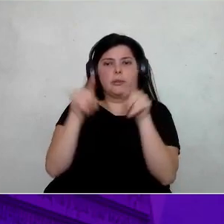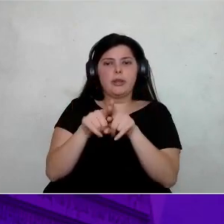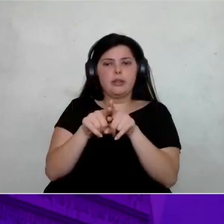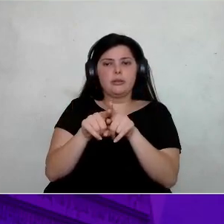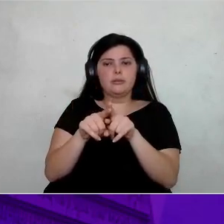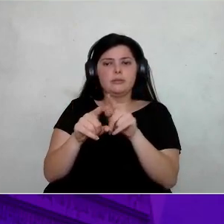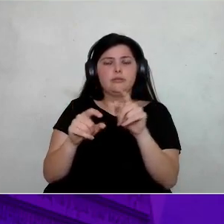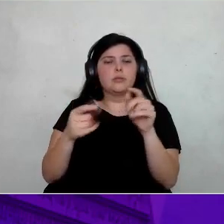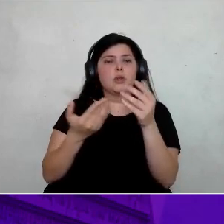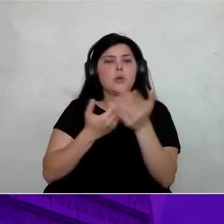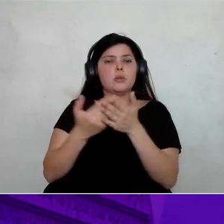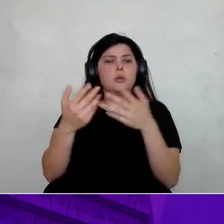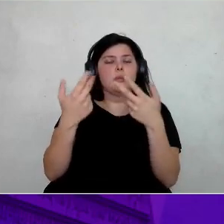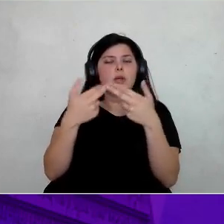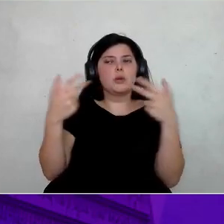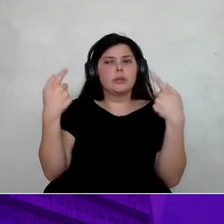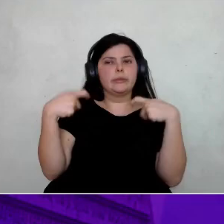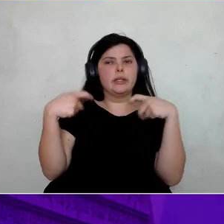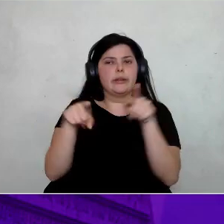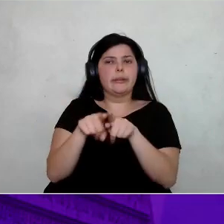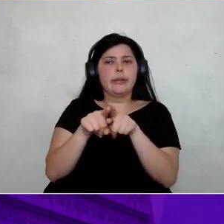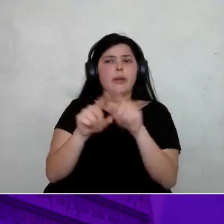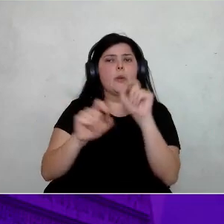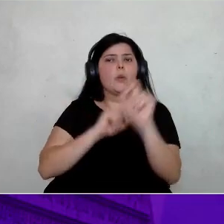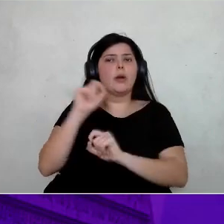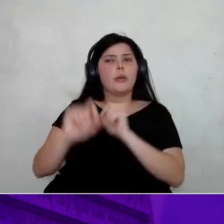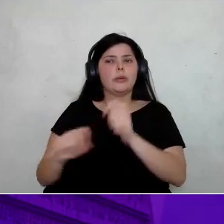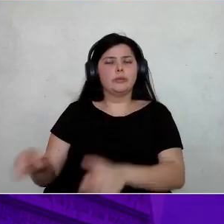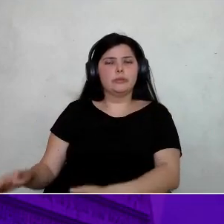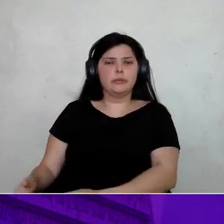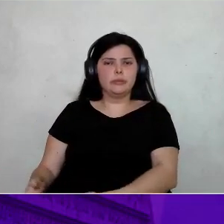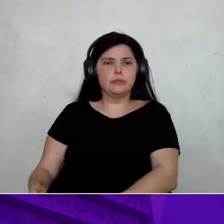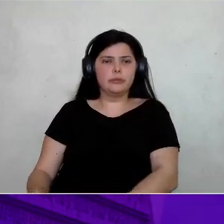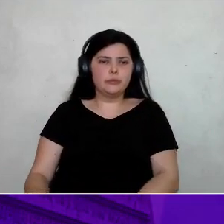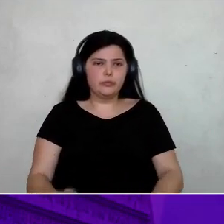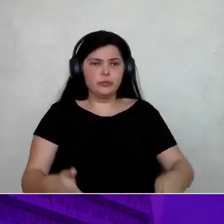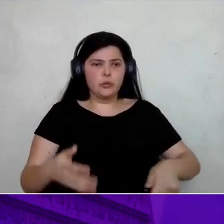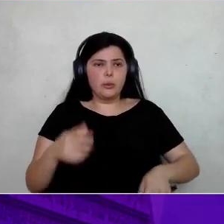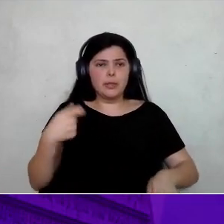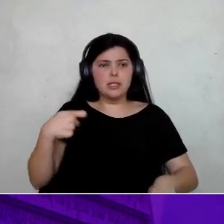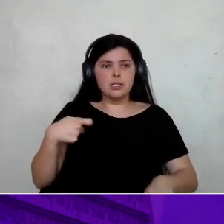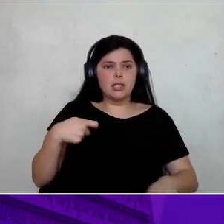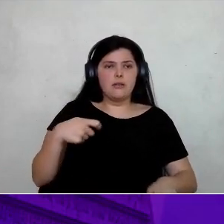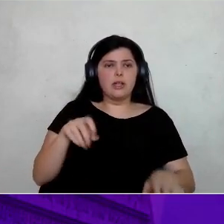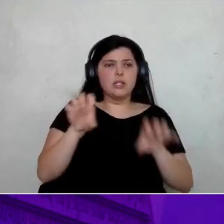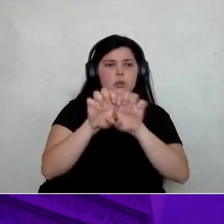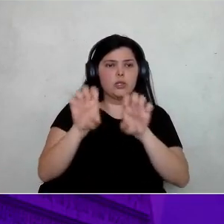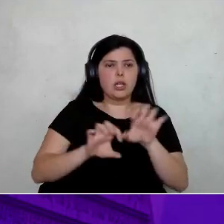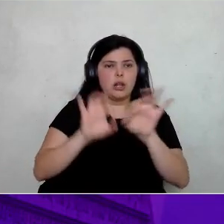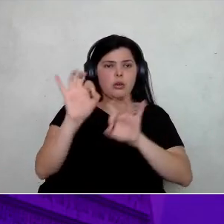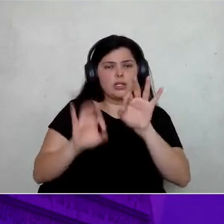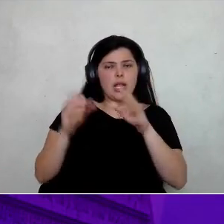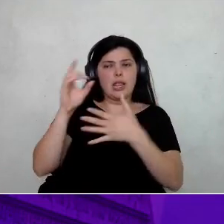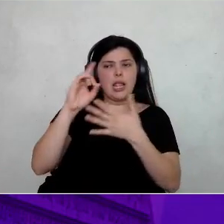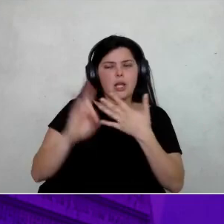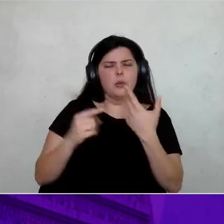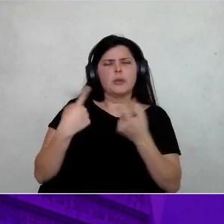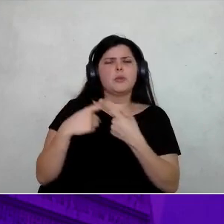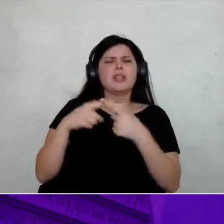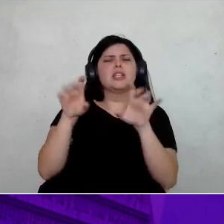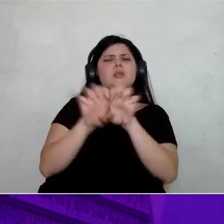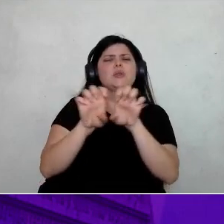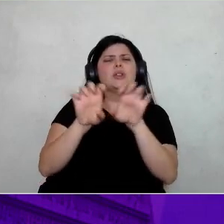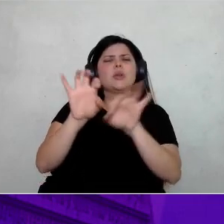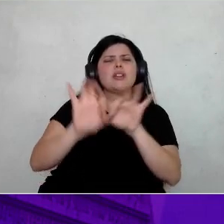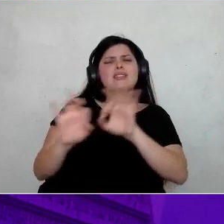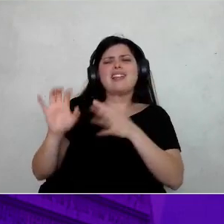uma necessidade. Qual necessidade era essa? Basicamente, a gente precisava estruturar o dado. Por que estruturar o dado, gente?